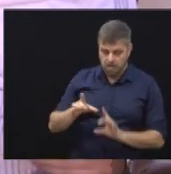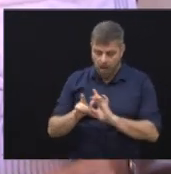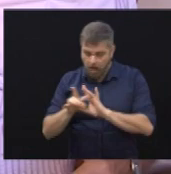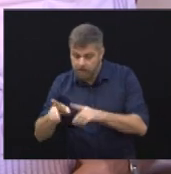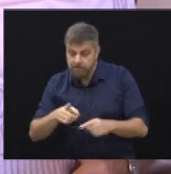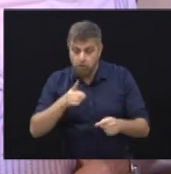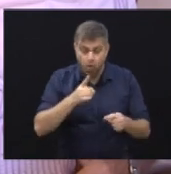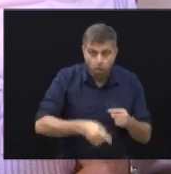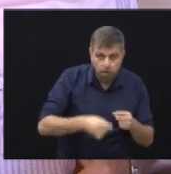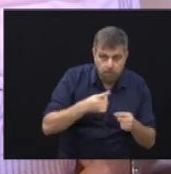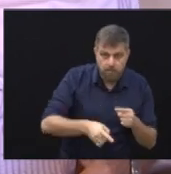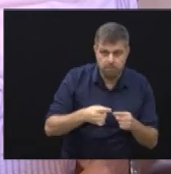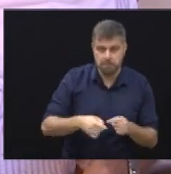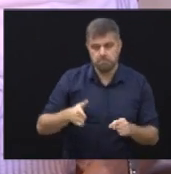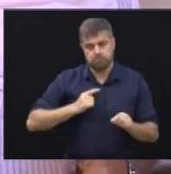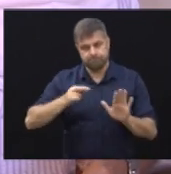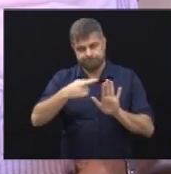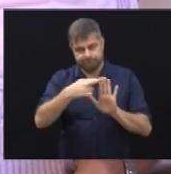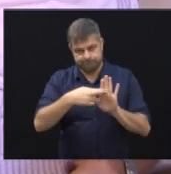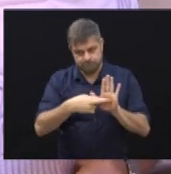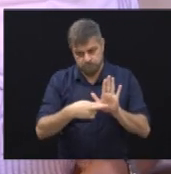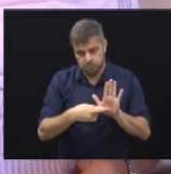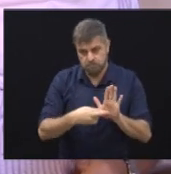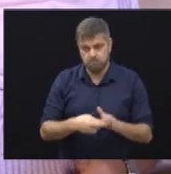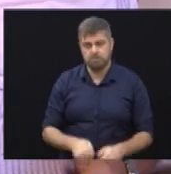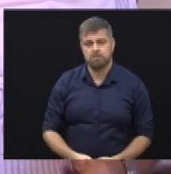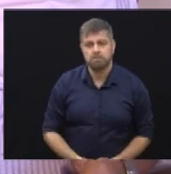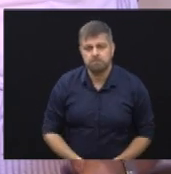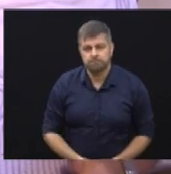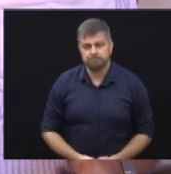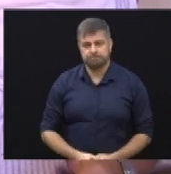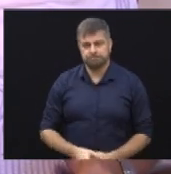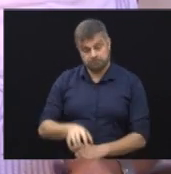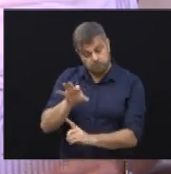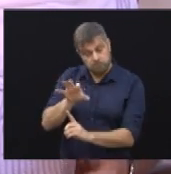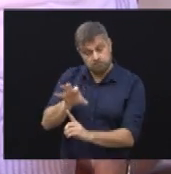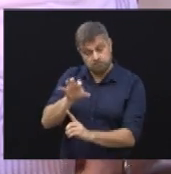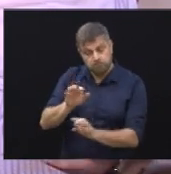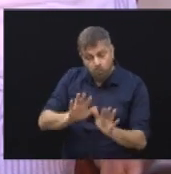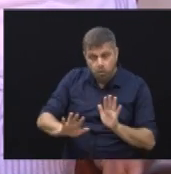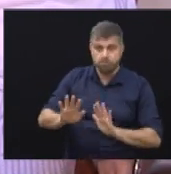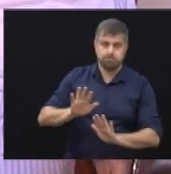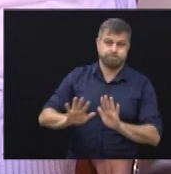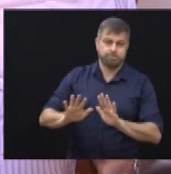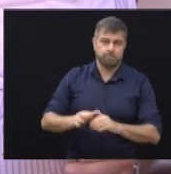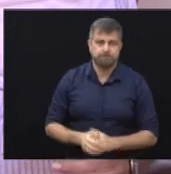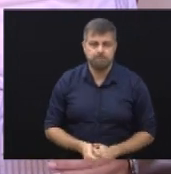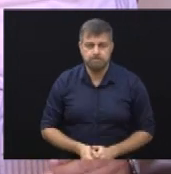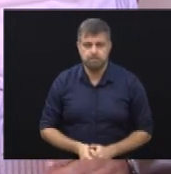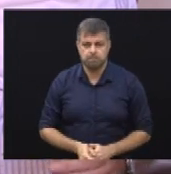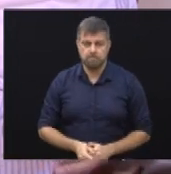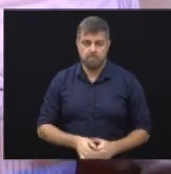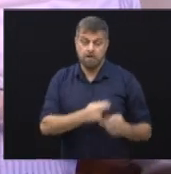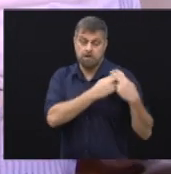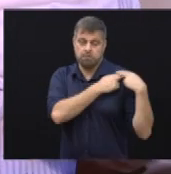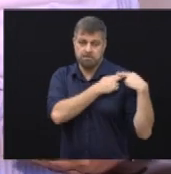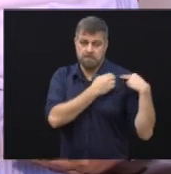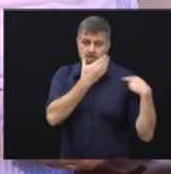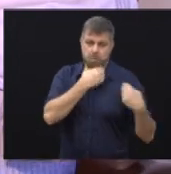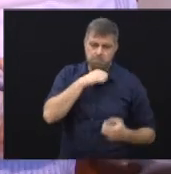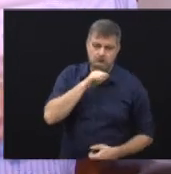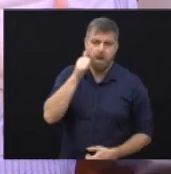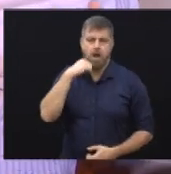do que ele permite ou não à criança, em termos de exposição, né, para essa criança. Então, é da